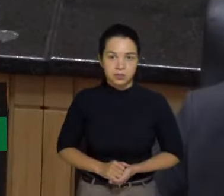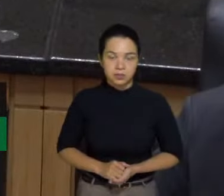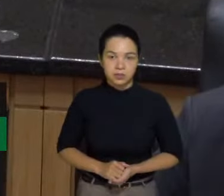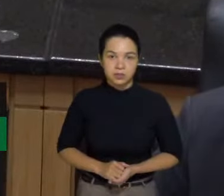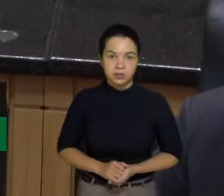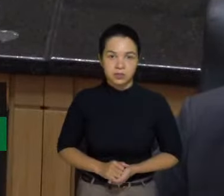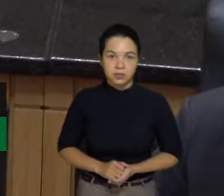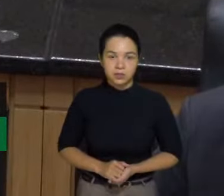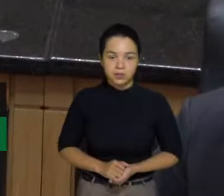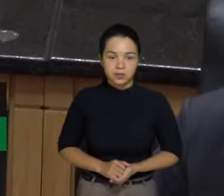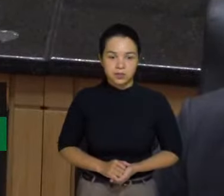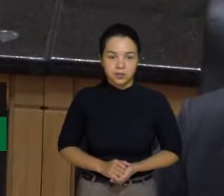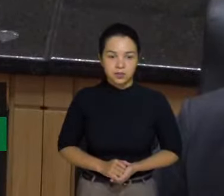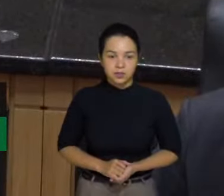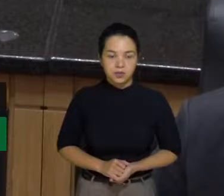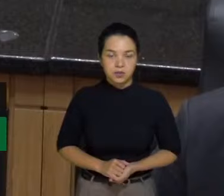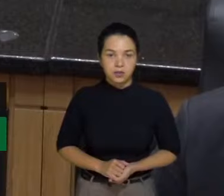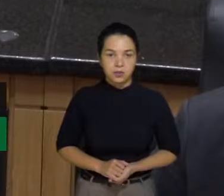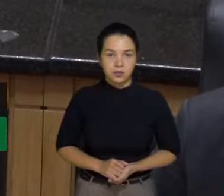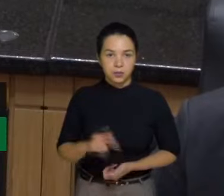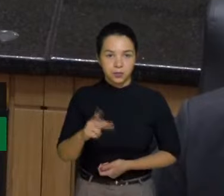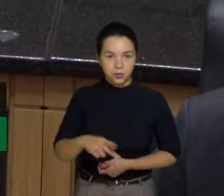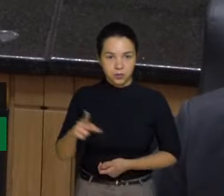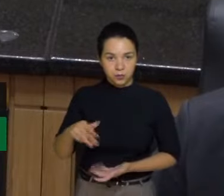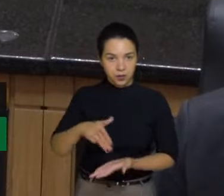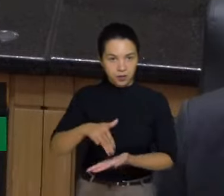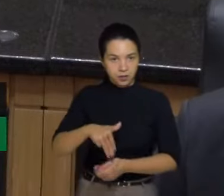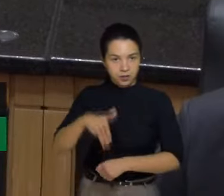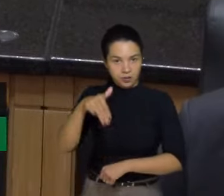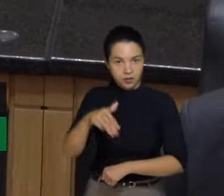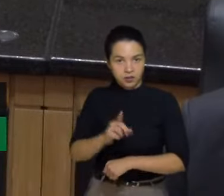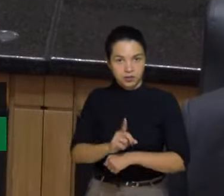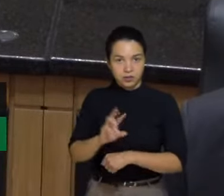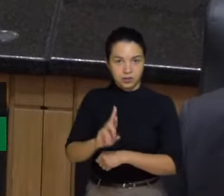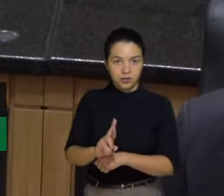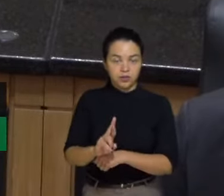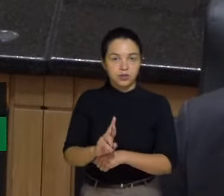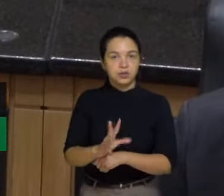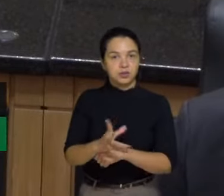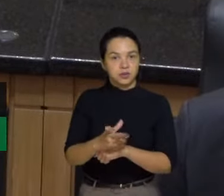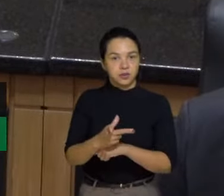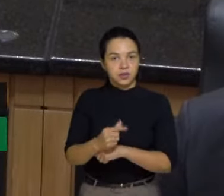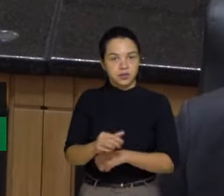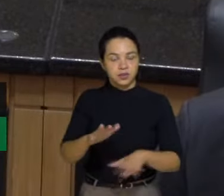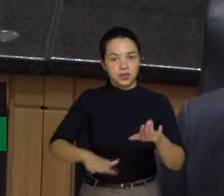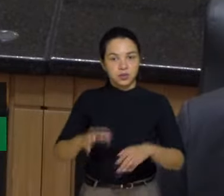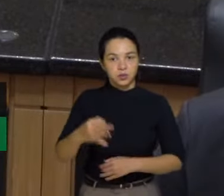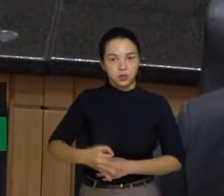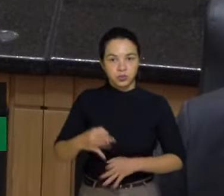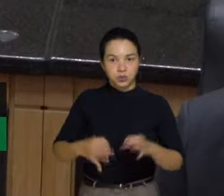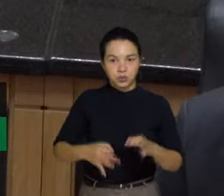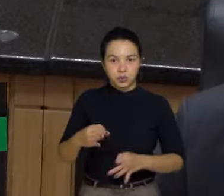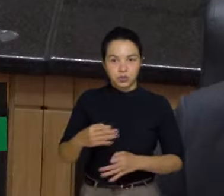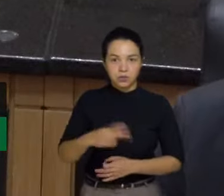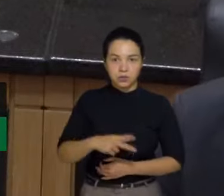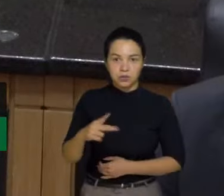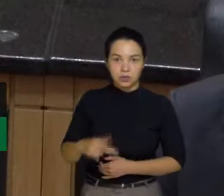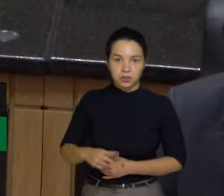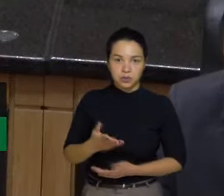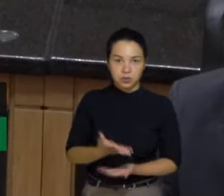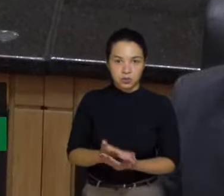Mais um minuto, por favor. E hoje atua como professor no mestrado, no doutorado, é um grande talento da área jurídica. O professor Minuto é um